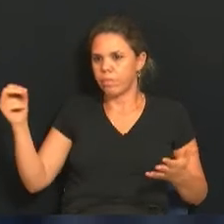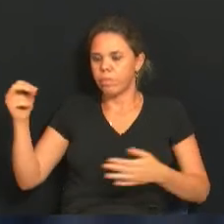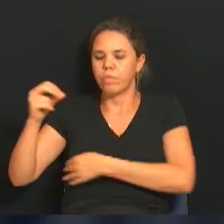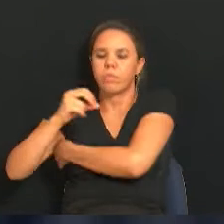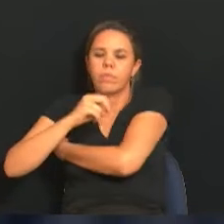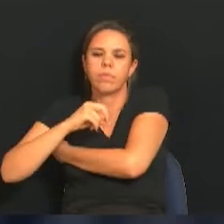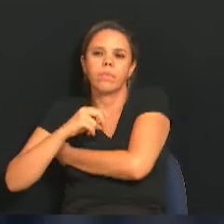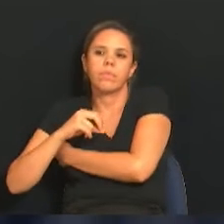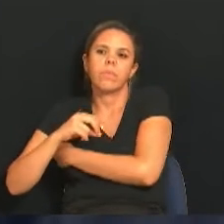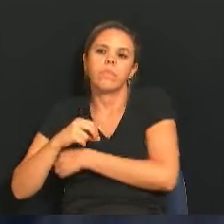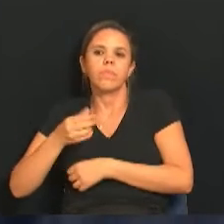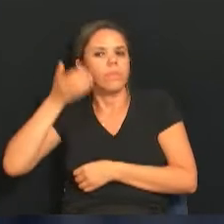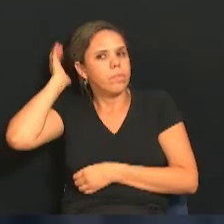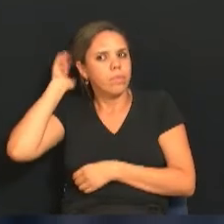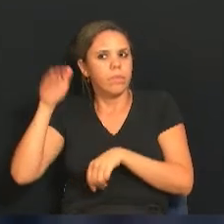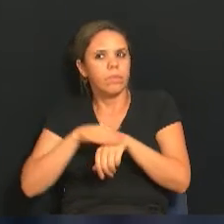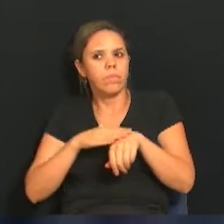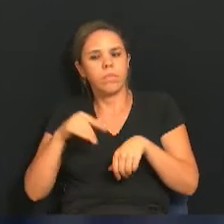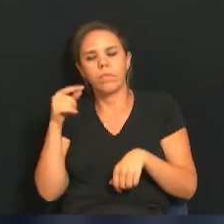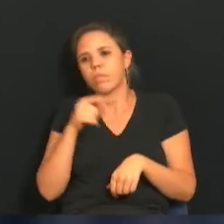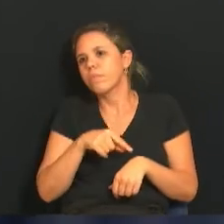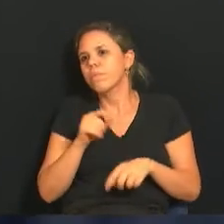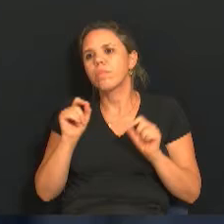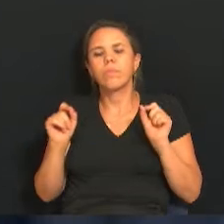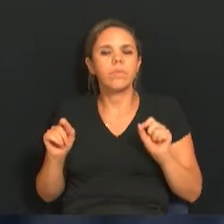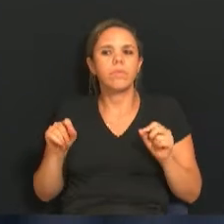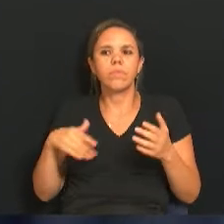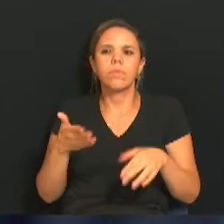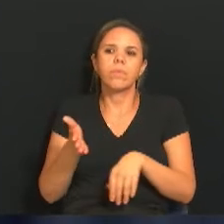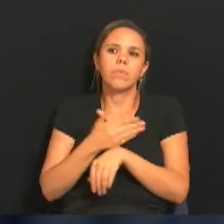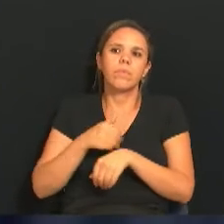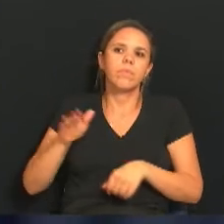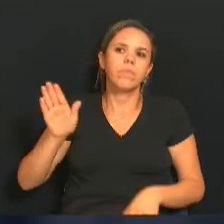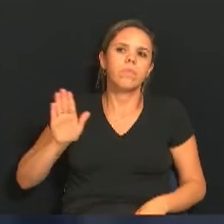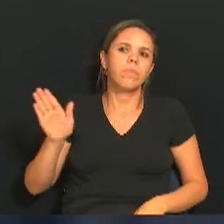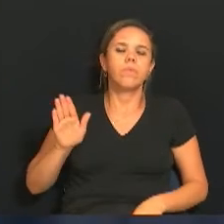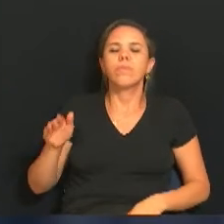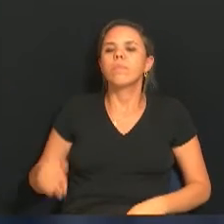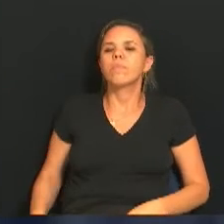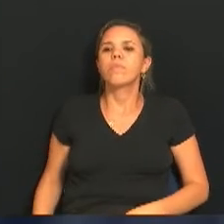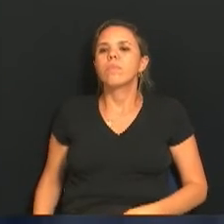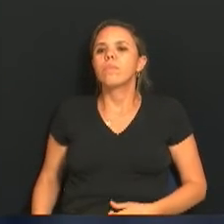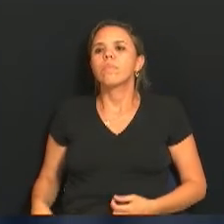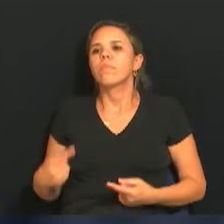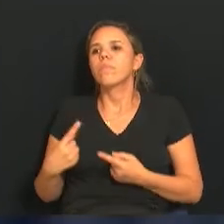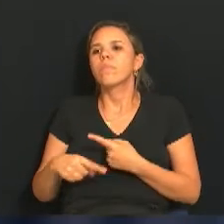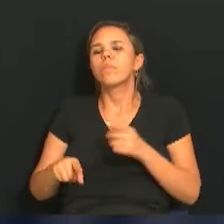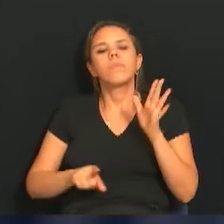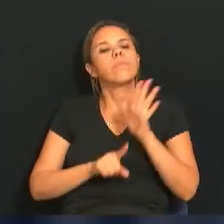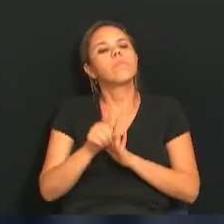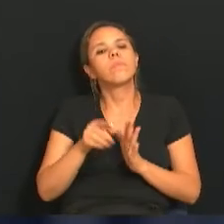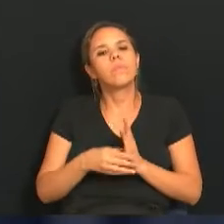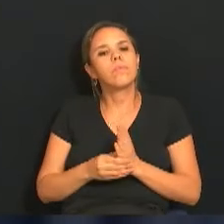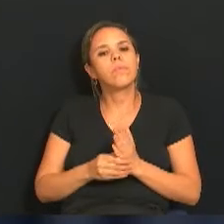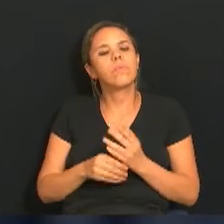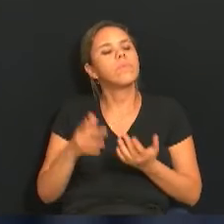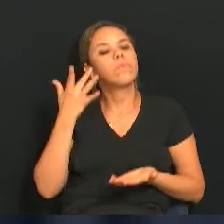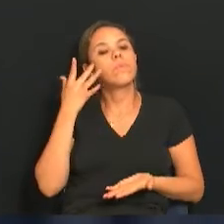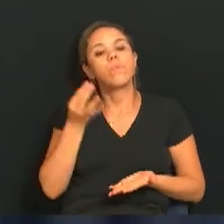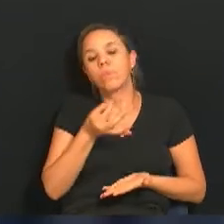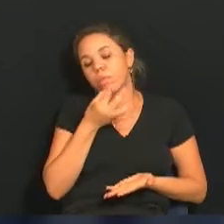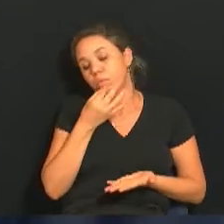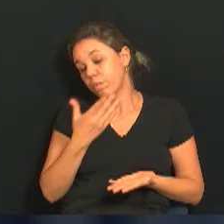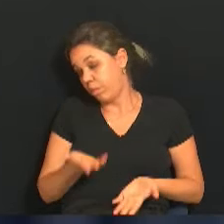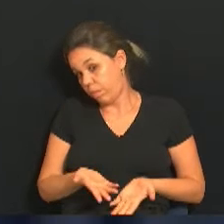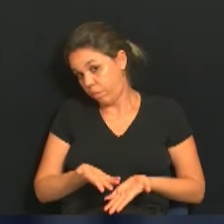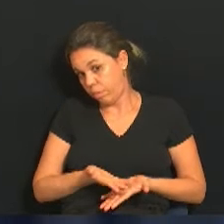com o Dário e fui conversar com o Dário, até antes das eleições, porque eu fui perguntar para ele o que ele achava e